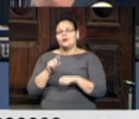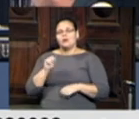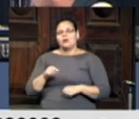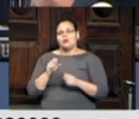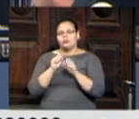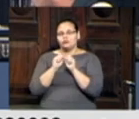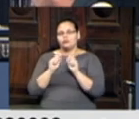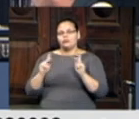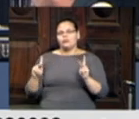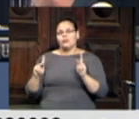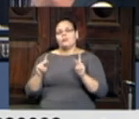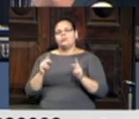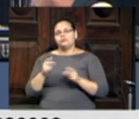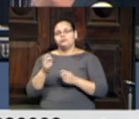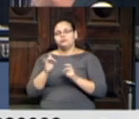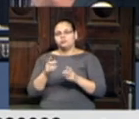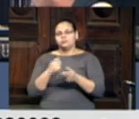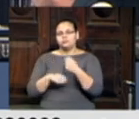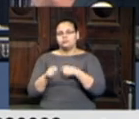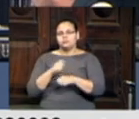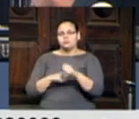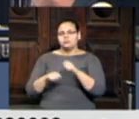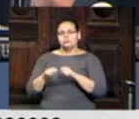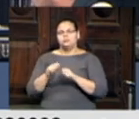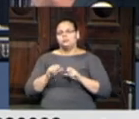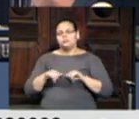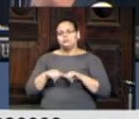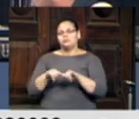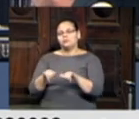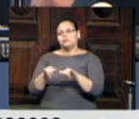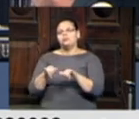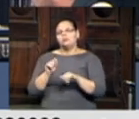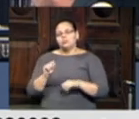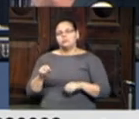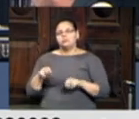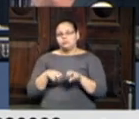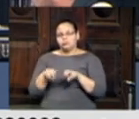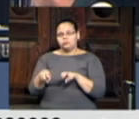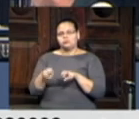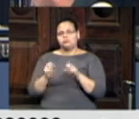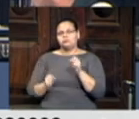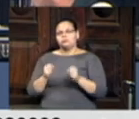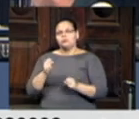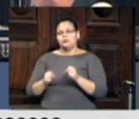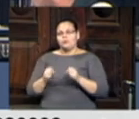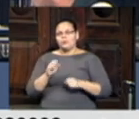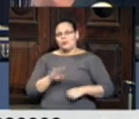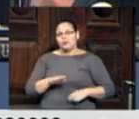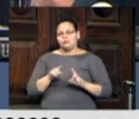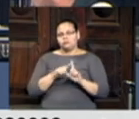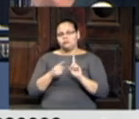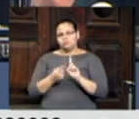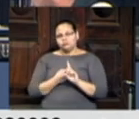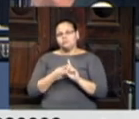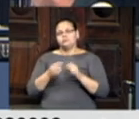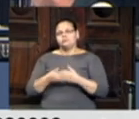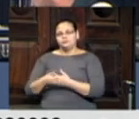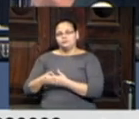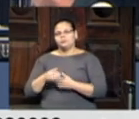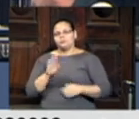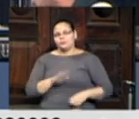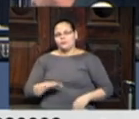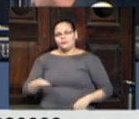centros comerciais e hipermercados para gestantes e pessoas com crianças de colo no âmbito do Estado do Rio de